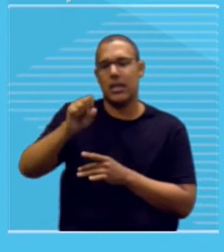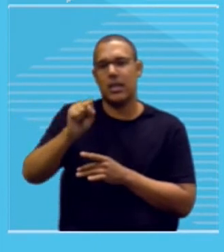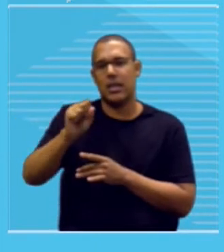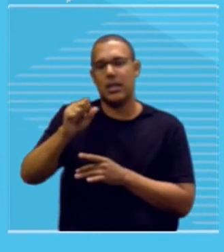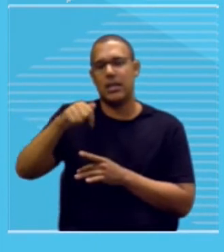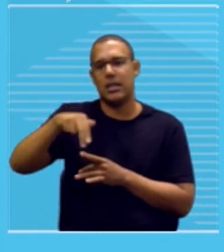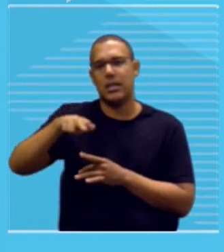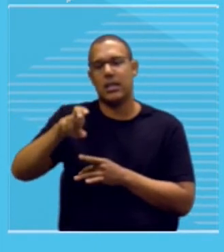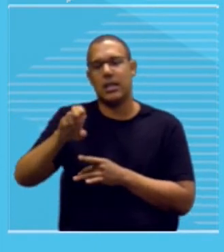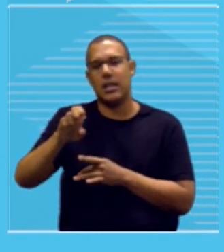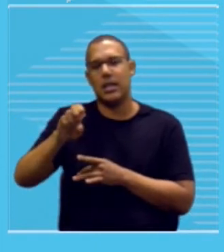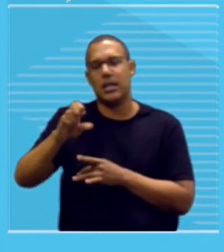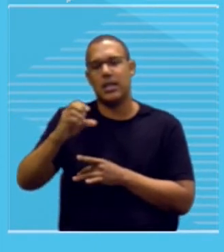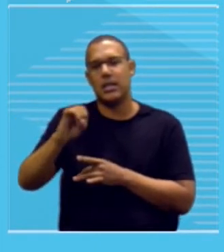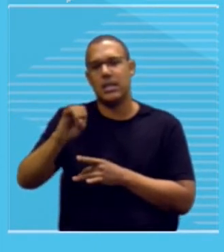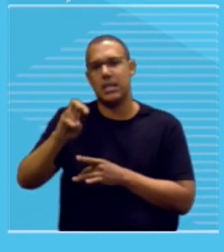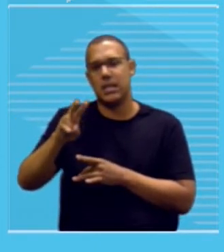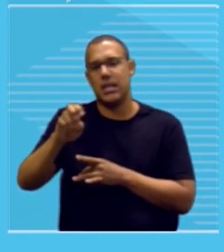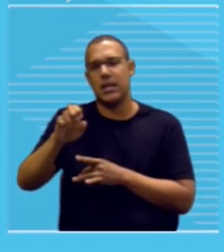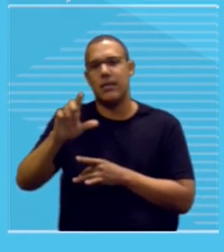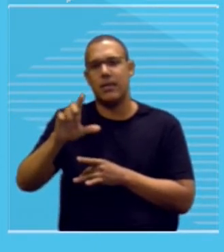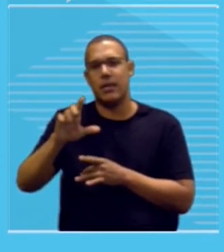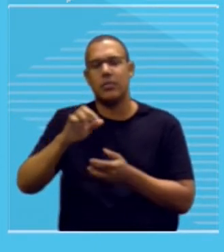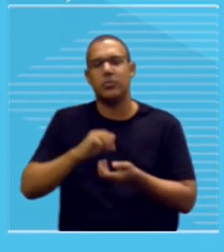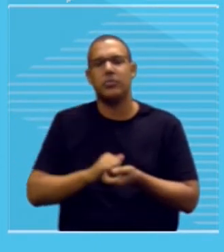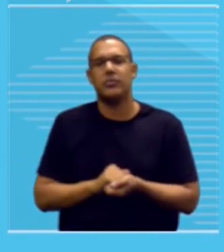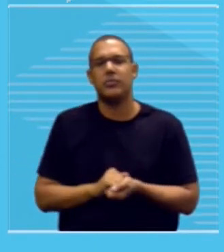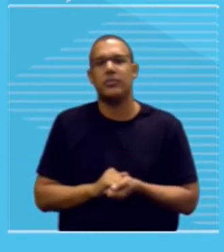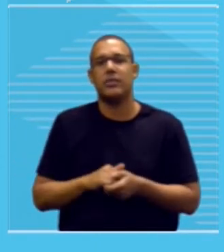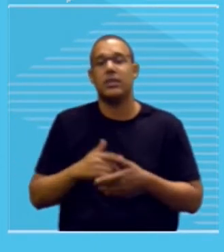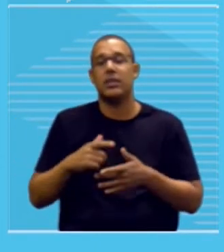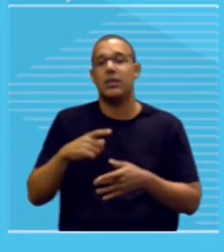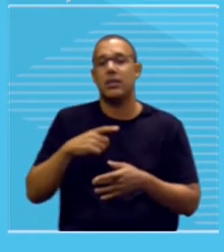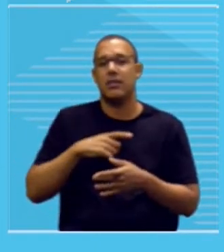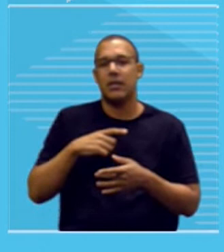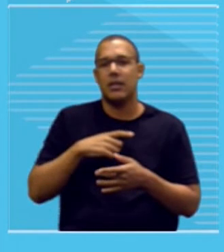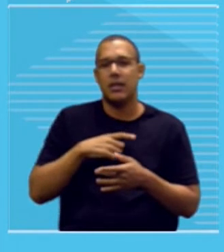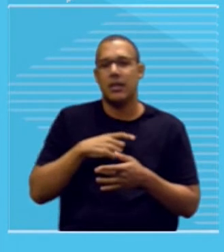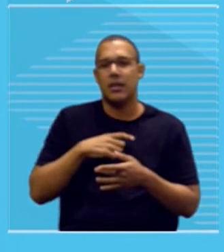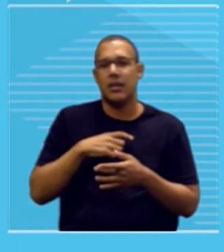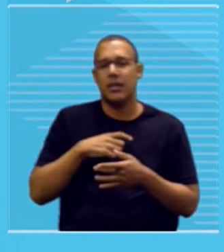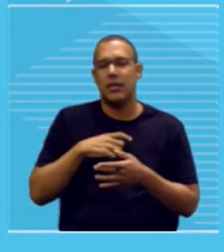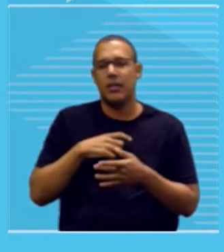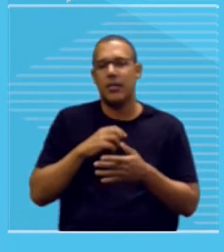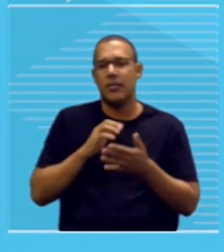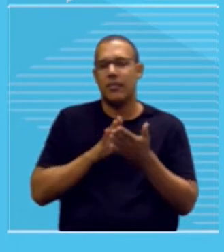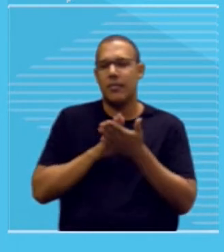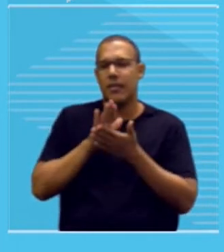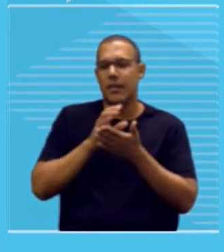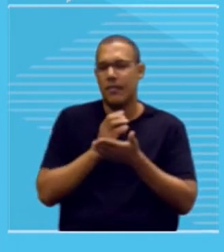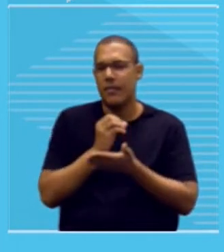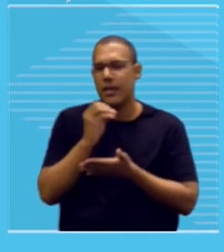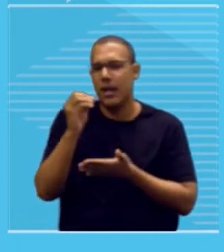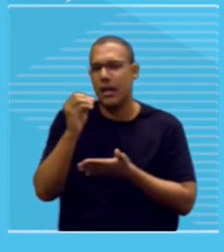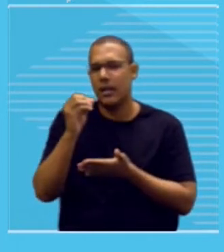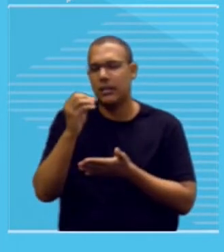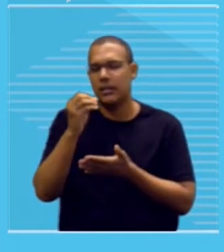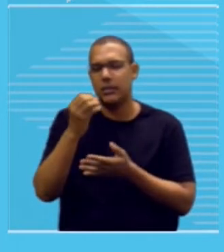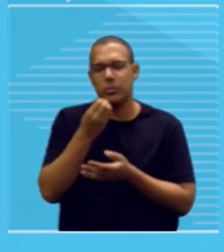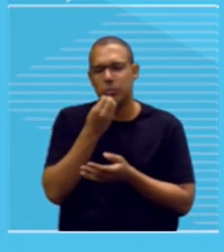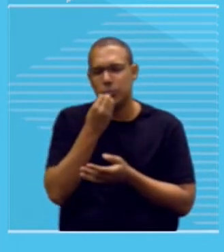olha só ele tá dizendo aqui que você vai ter aventuras inesquecíveis Olha que